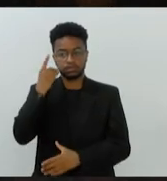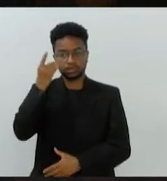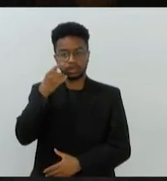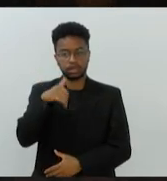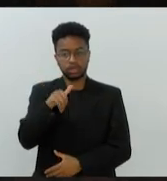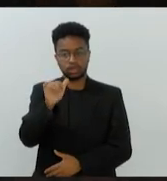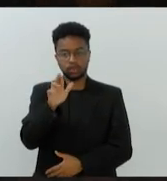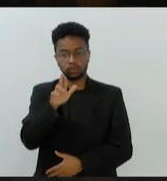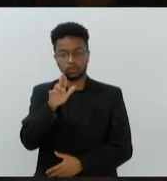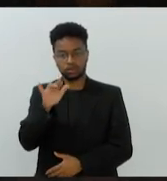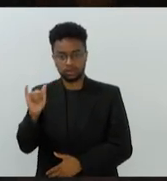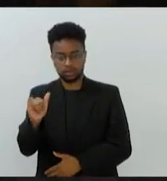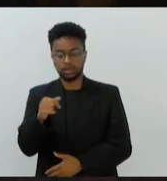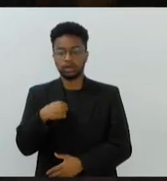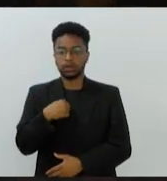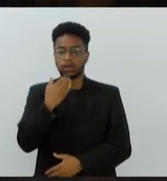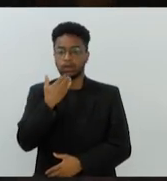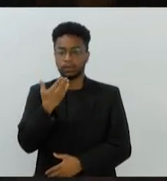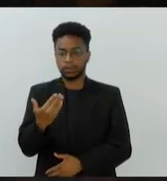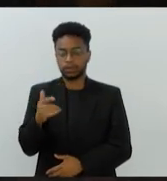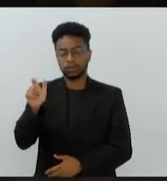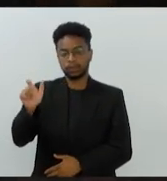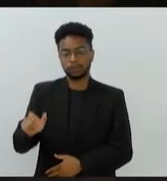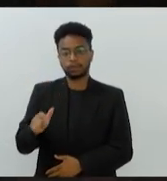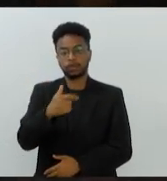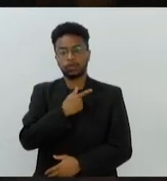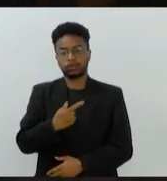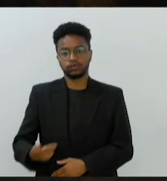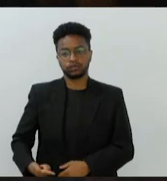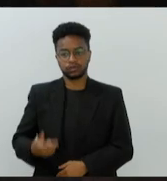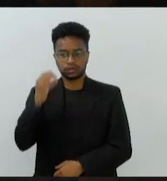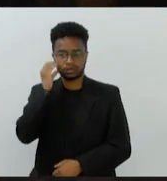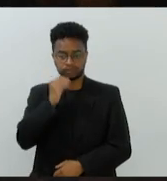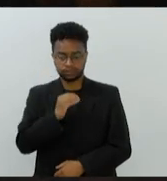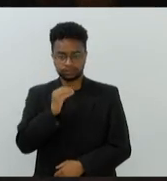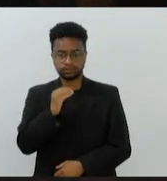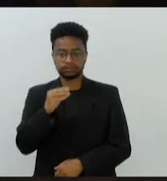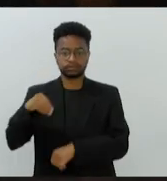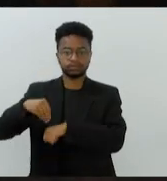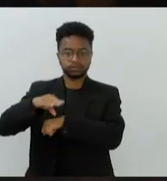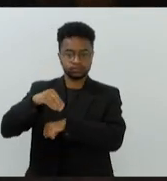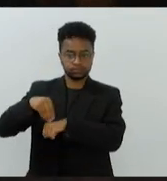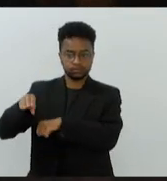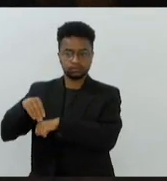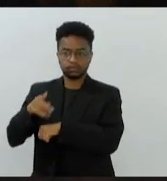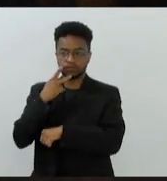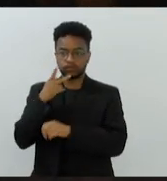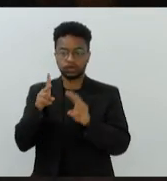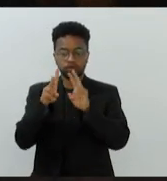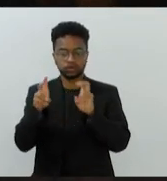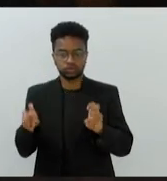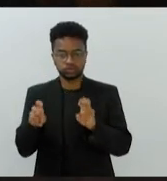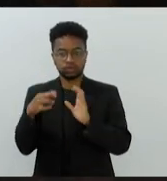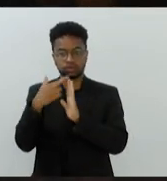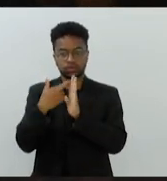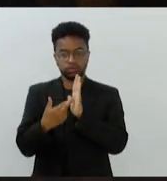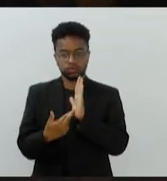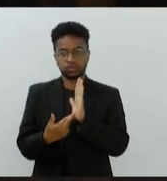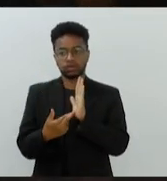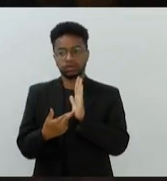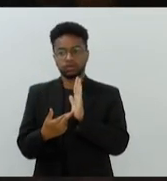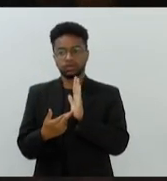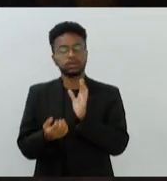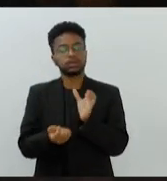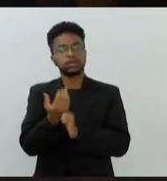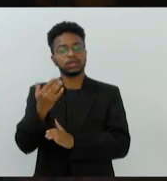Iuri. Solicito ao excelentíssimo governador do Estado do Rio de Janeiro o envio de mensagem dispondo sobre a regulamentação da instalação